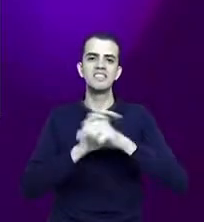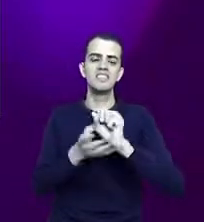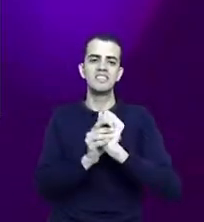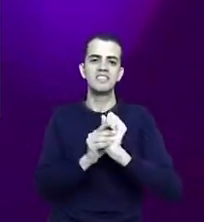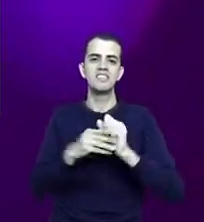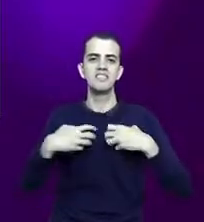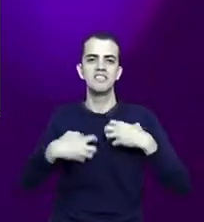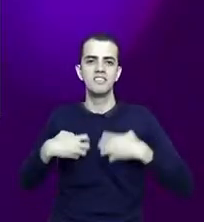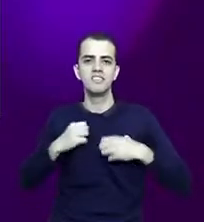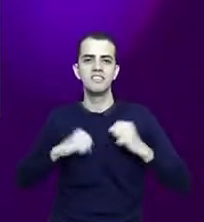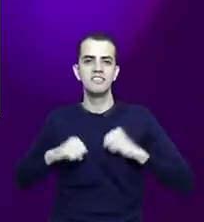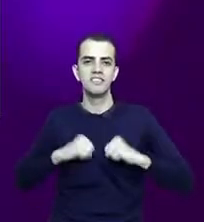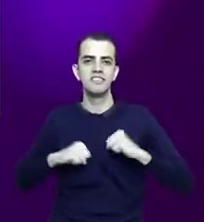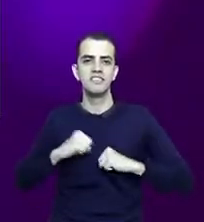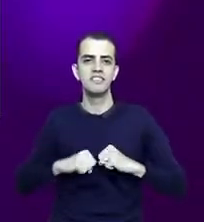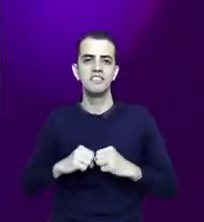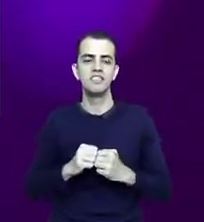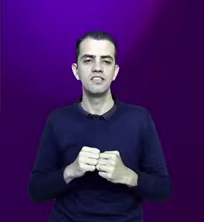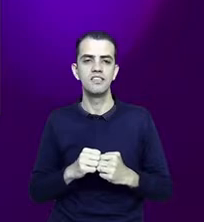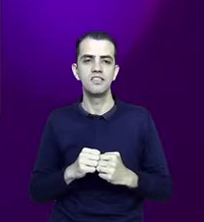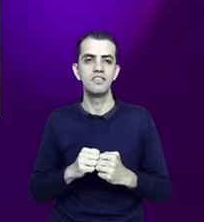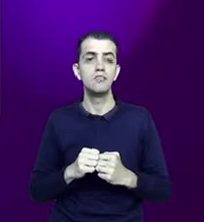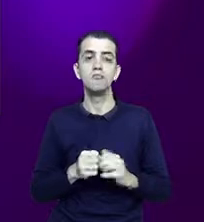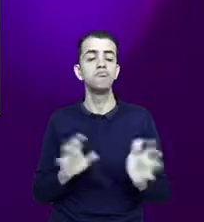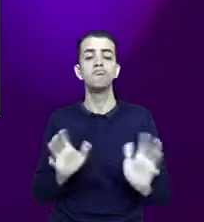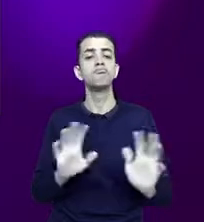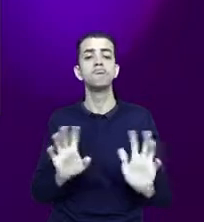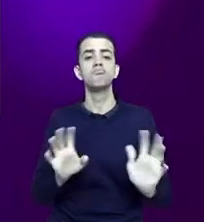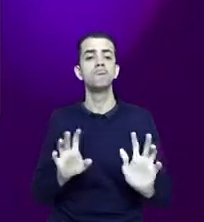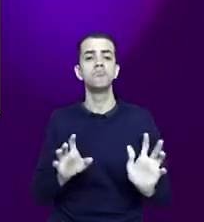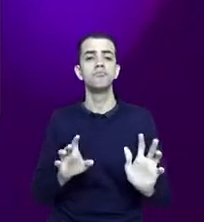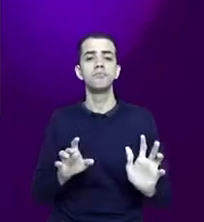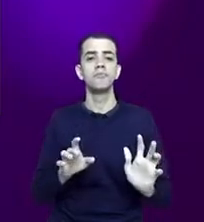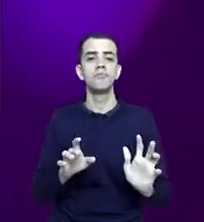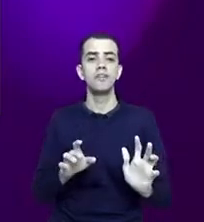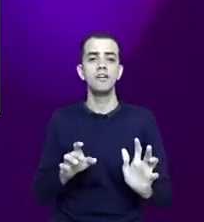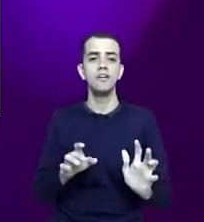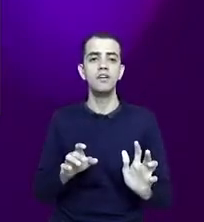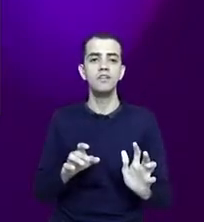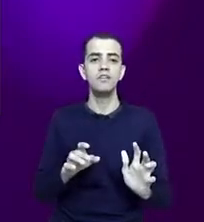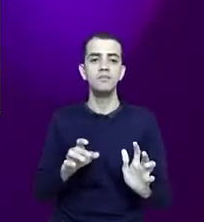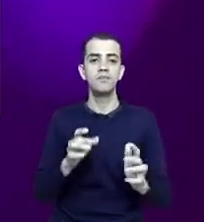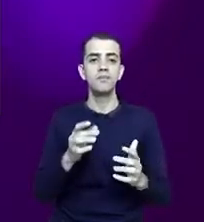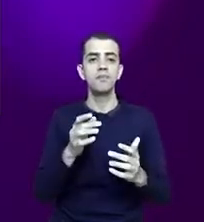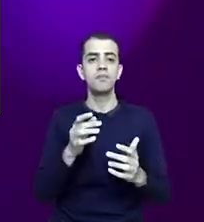ansiedade? Olha, nenhuma, Diego, porque, na verdade, assim,